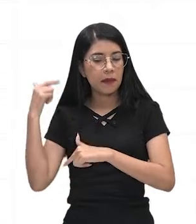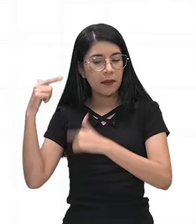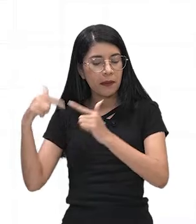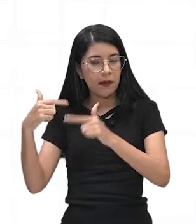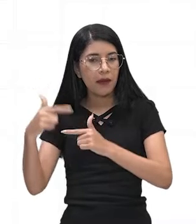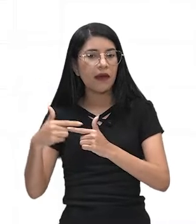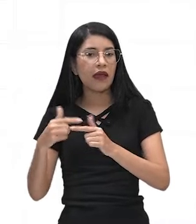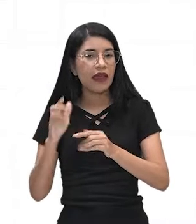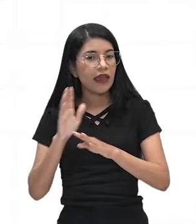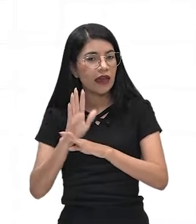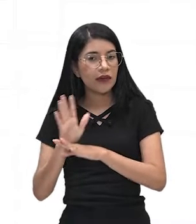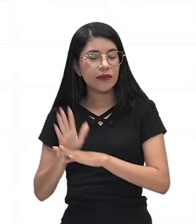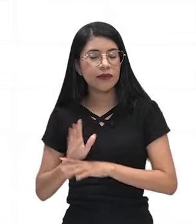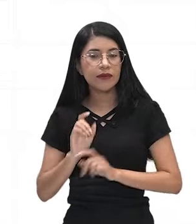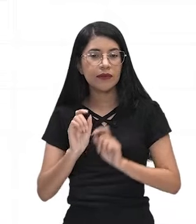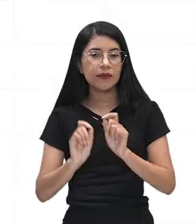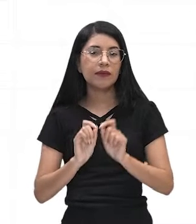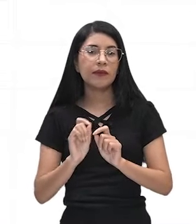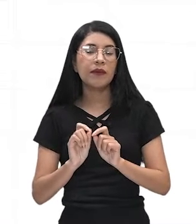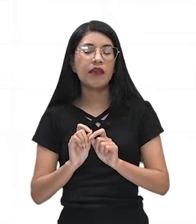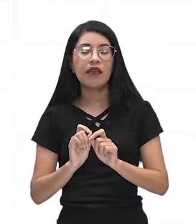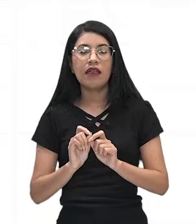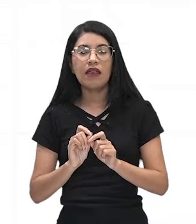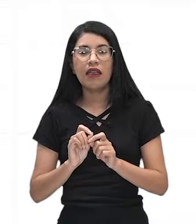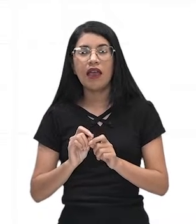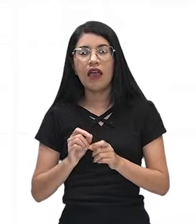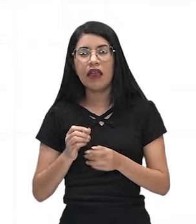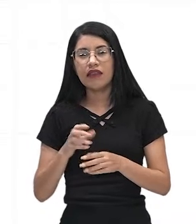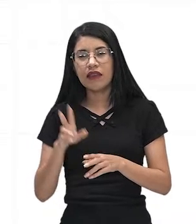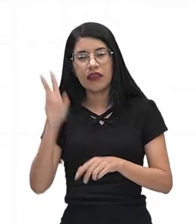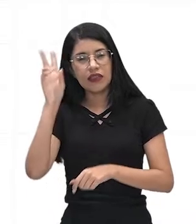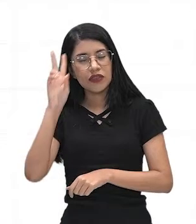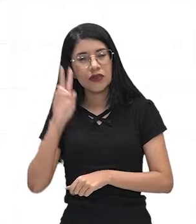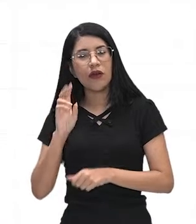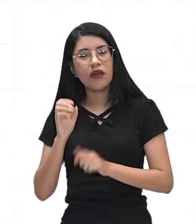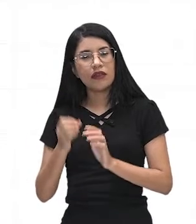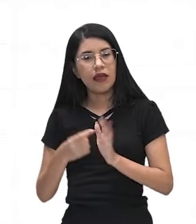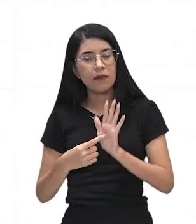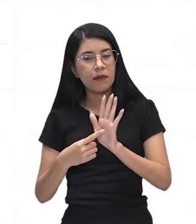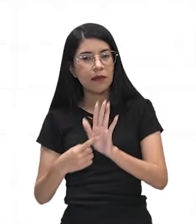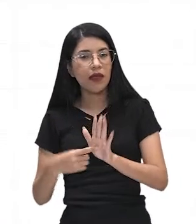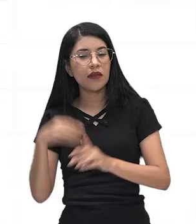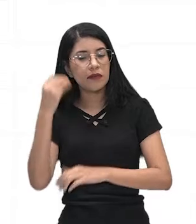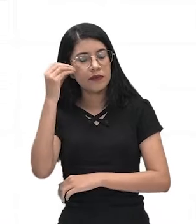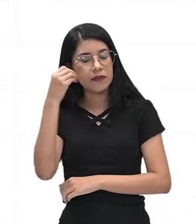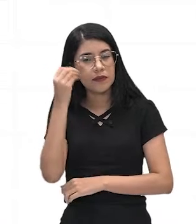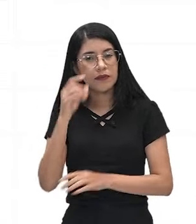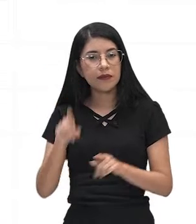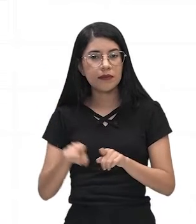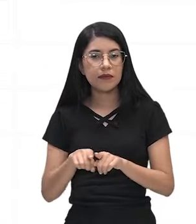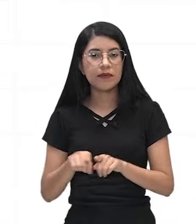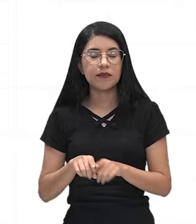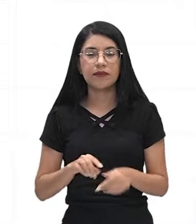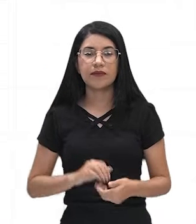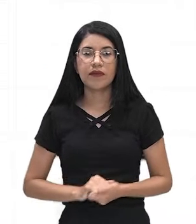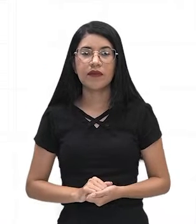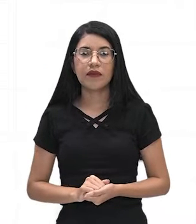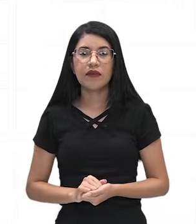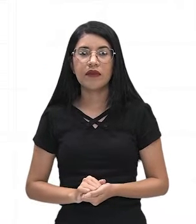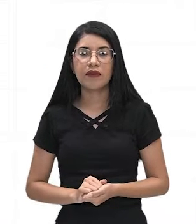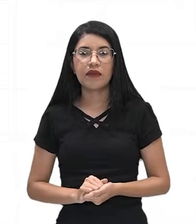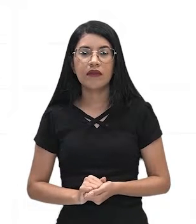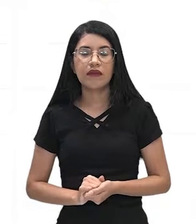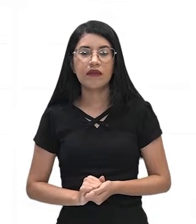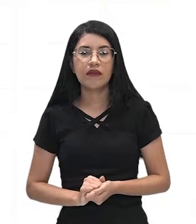contribuindo de alguma forma, deixando ali as suas histórias e suas experiências, tá? Para